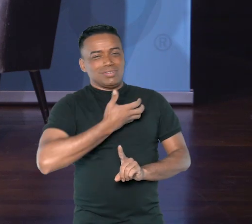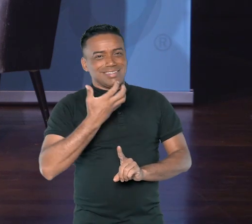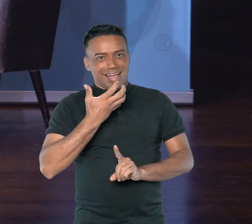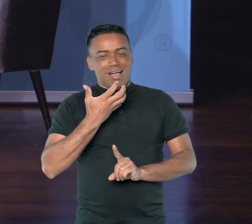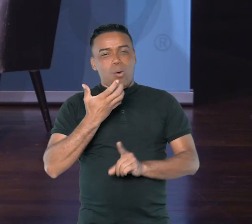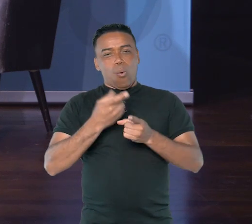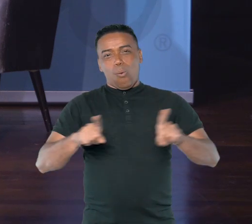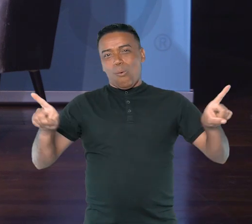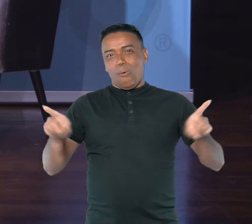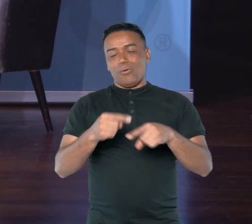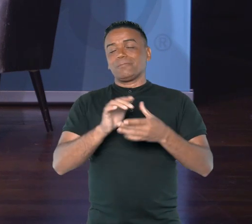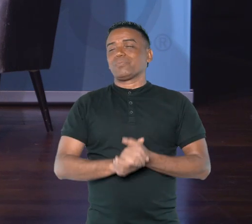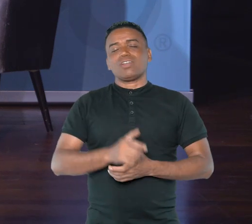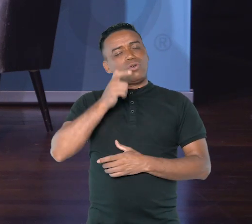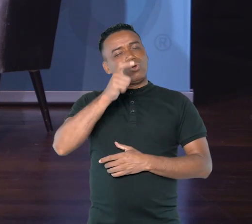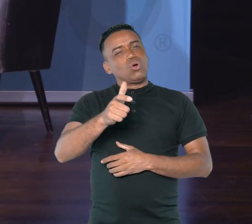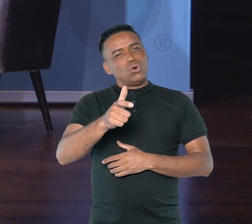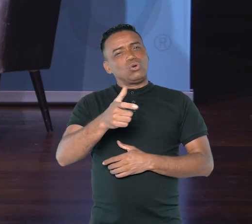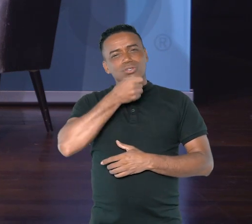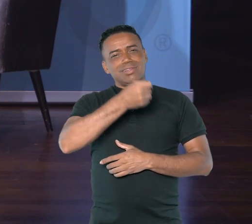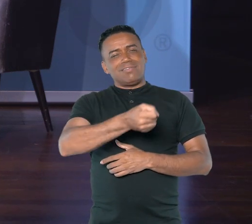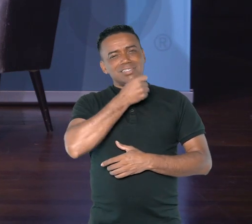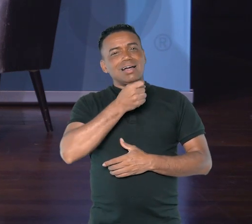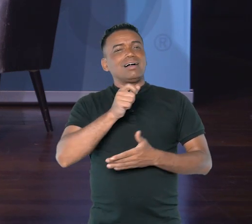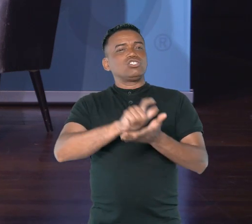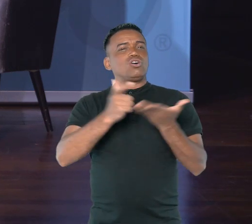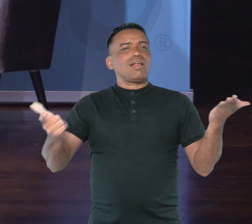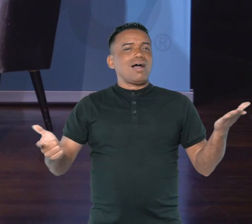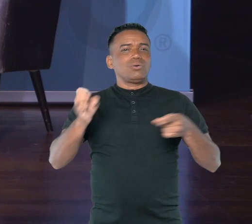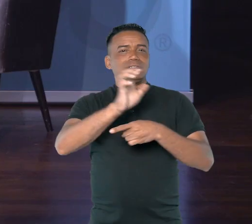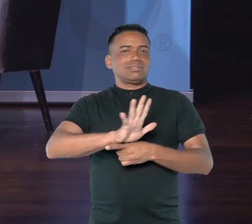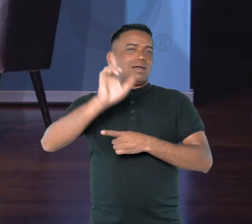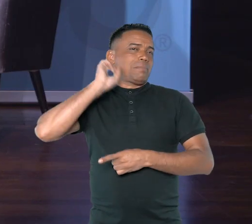muito curioso quando eu fui convidada pelo Estado de Minas para fazer uma playlist